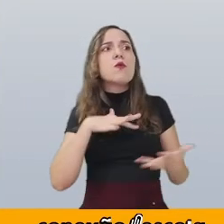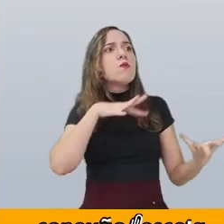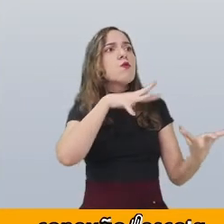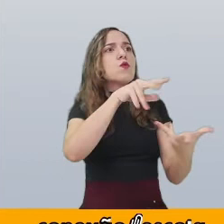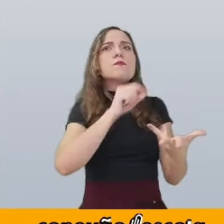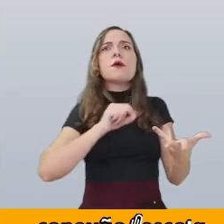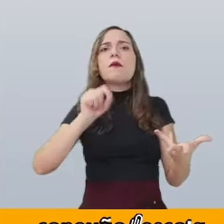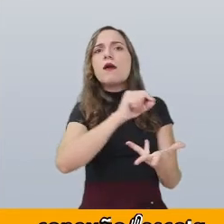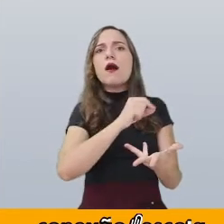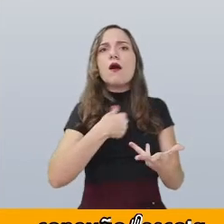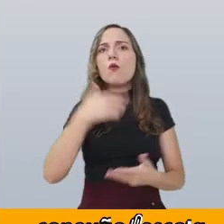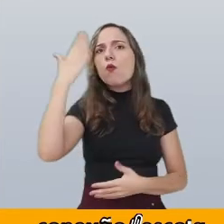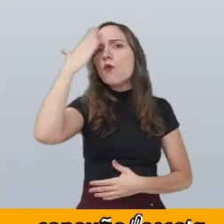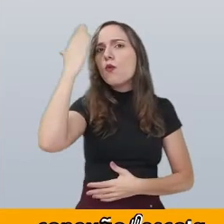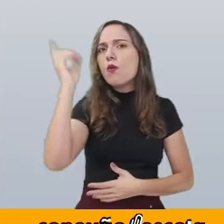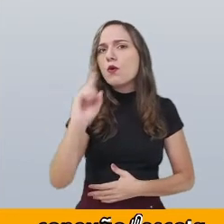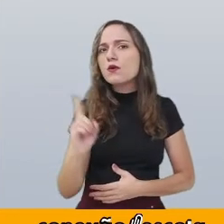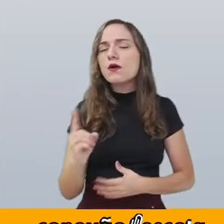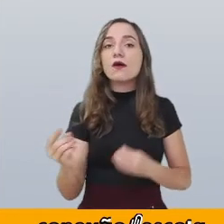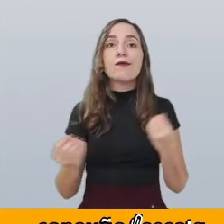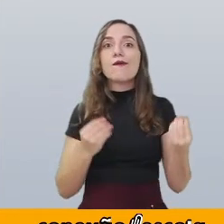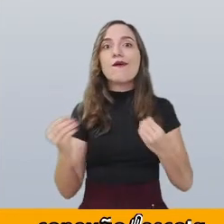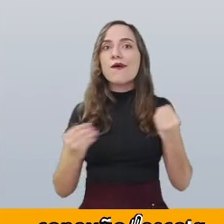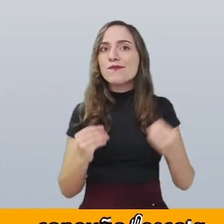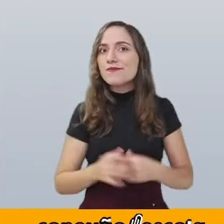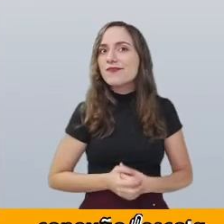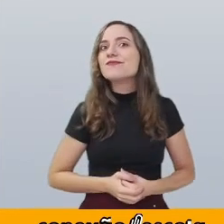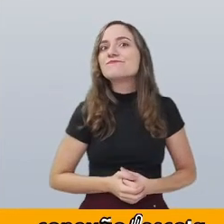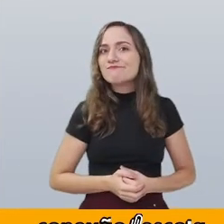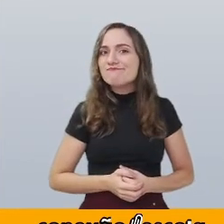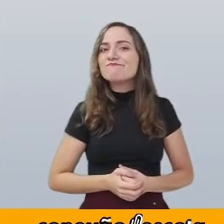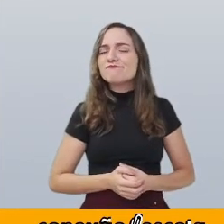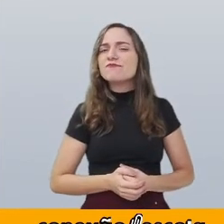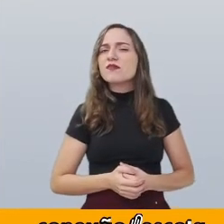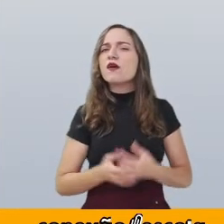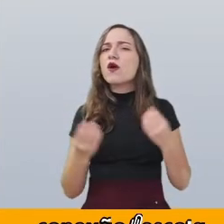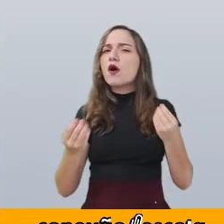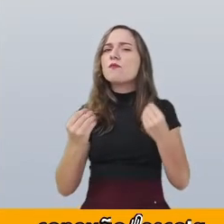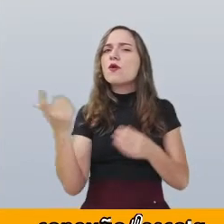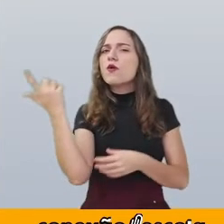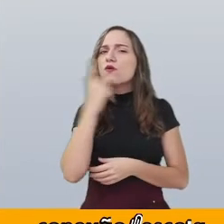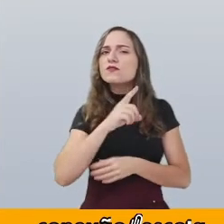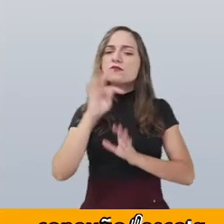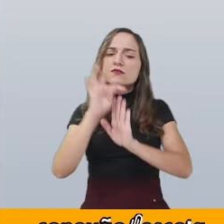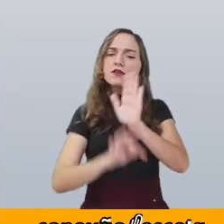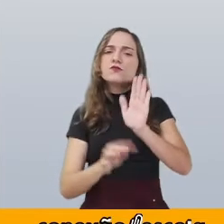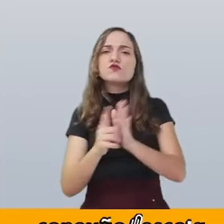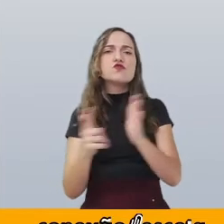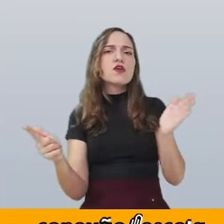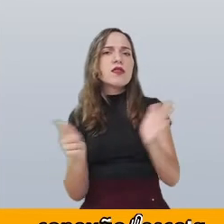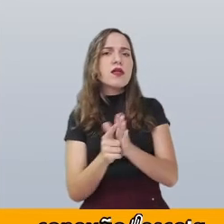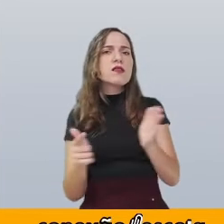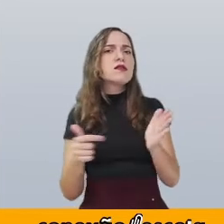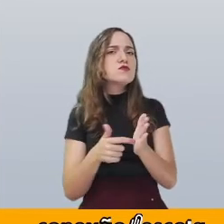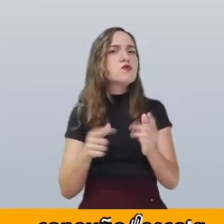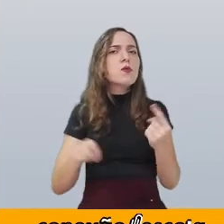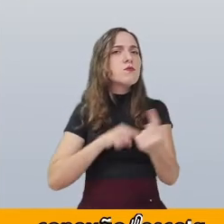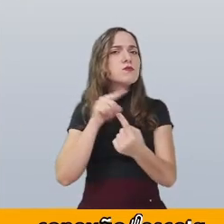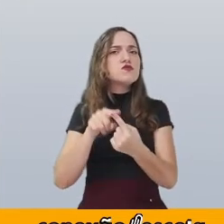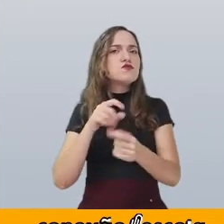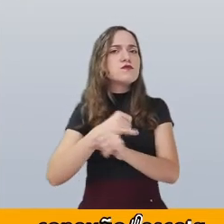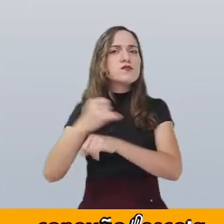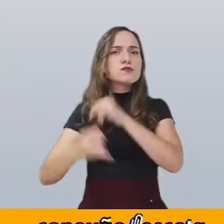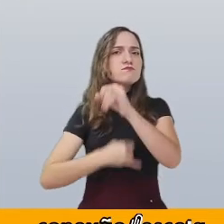mundo? Como seria? Em que circunstâncias utiliza-se o texto jornalístico